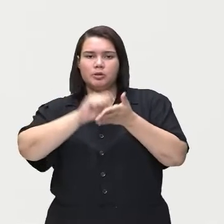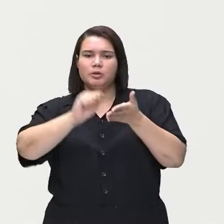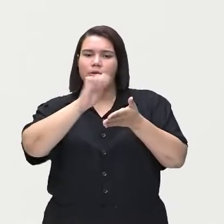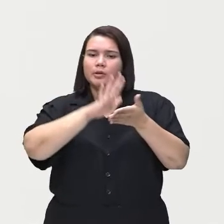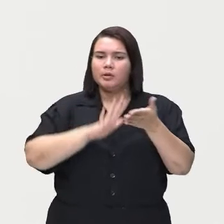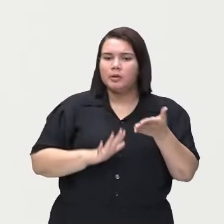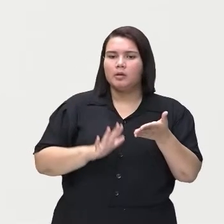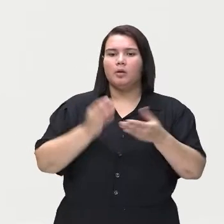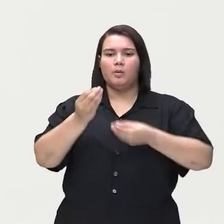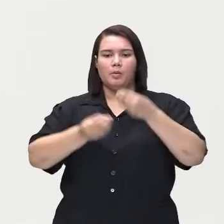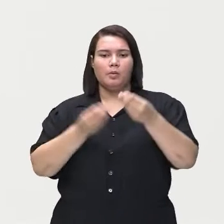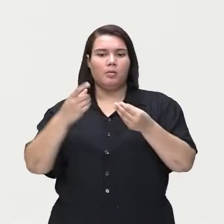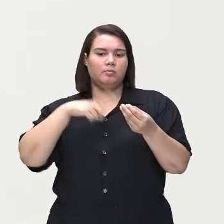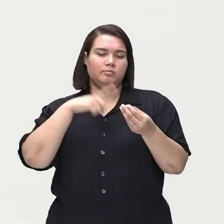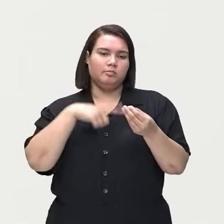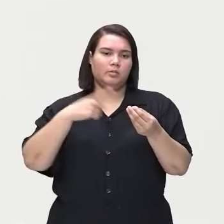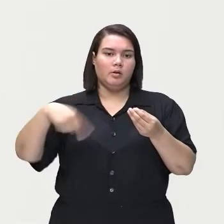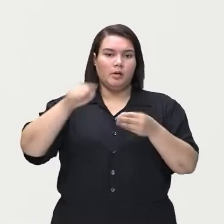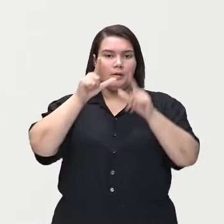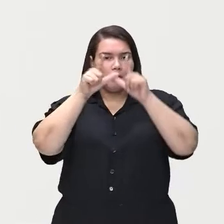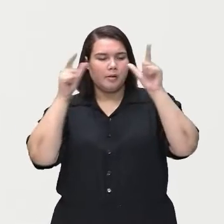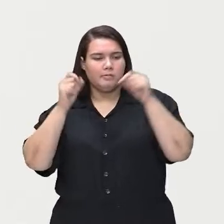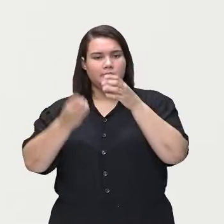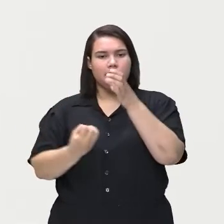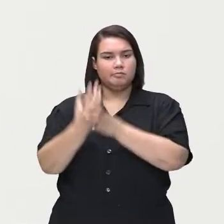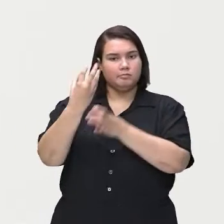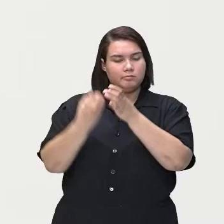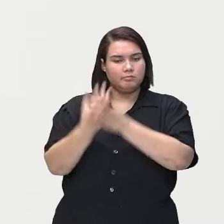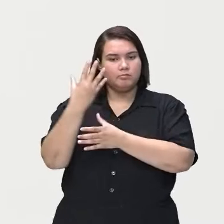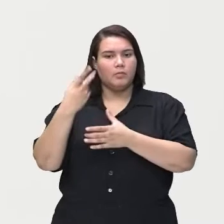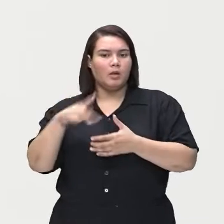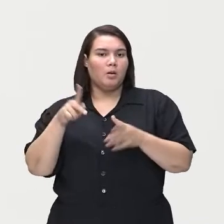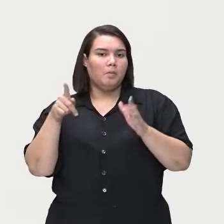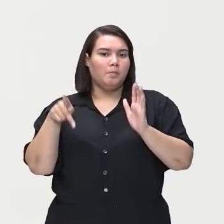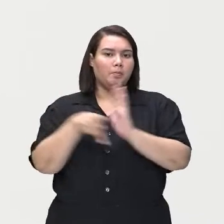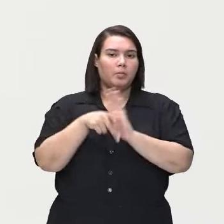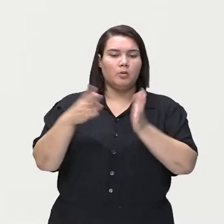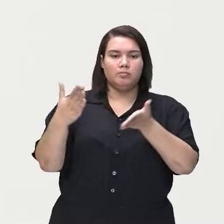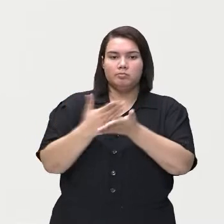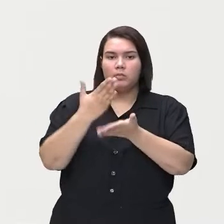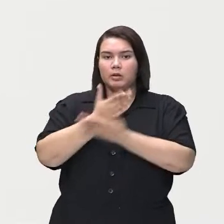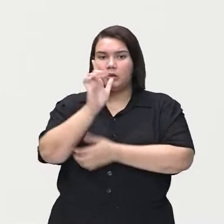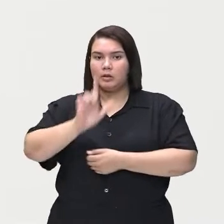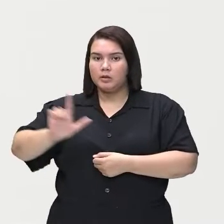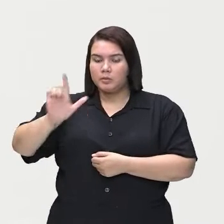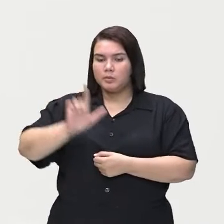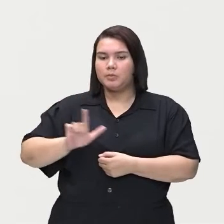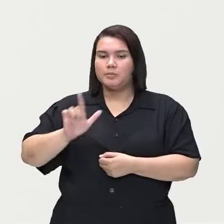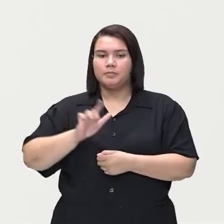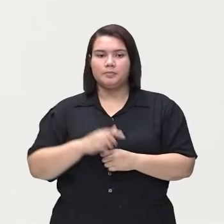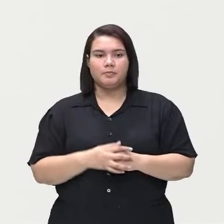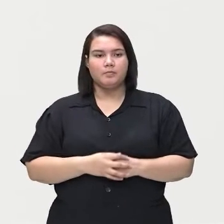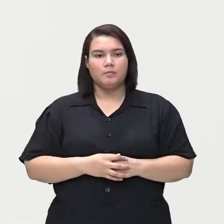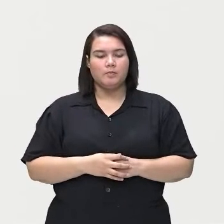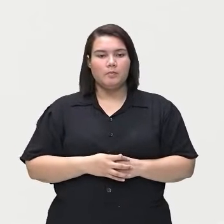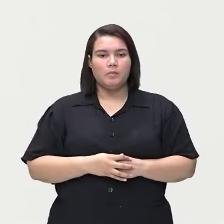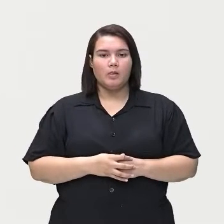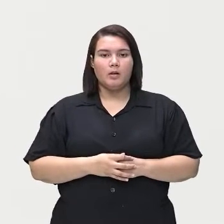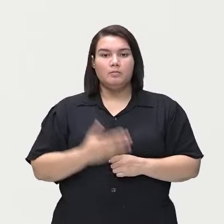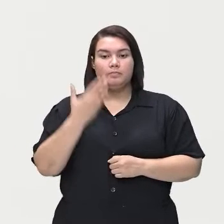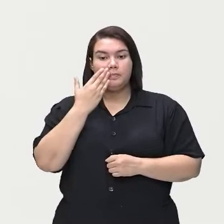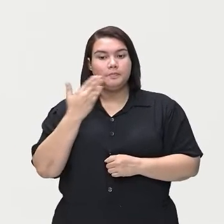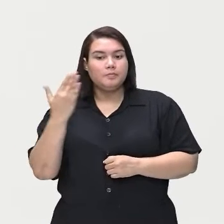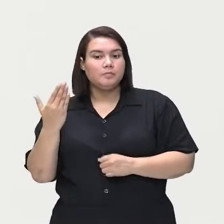como os gregos escreviam, como os gregos produziam a sua literatura. Olha só, as